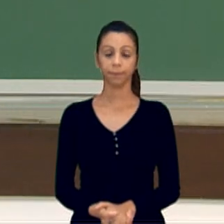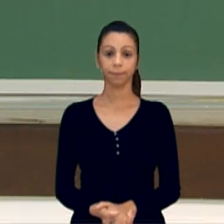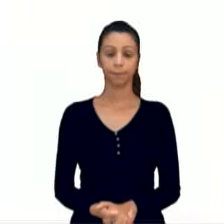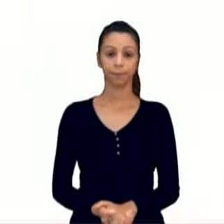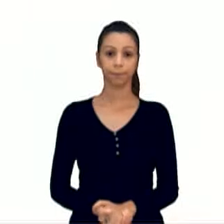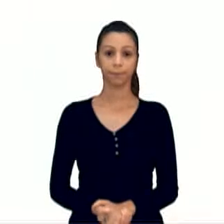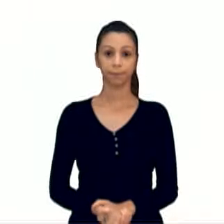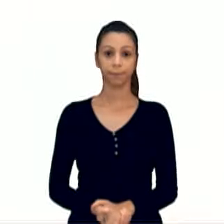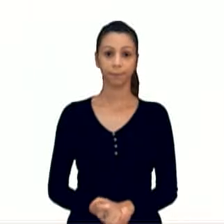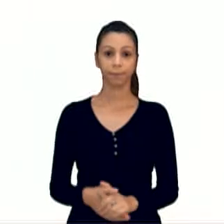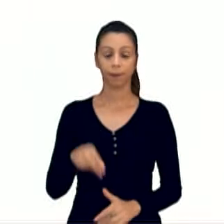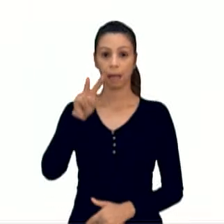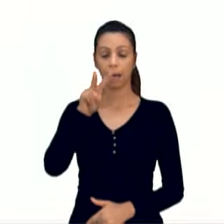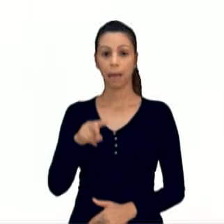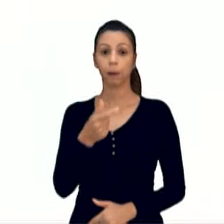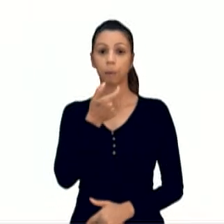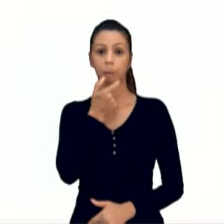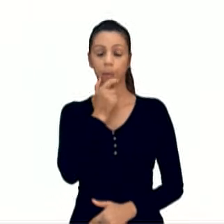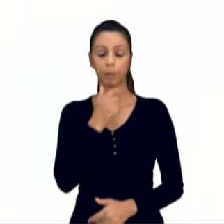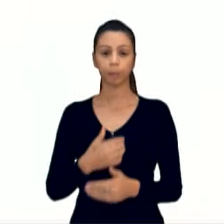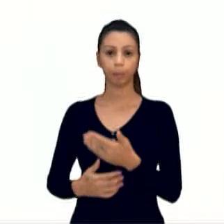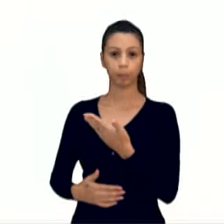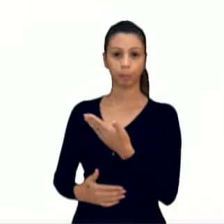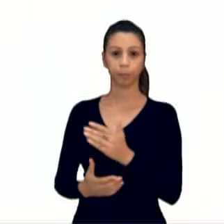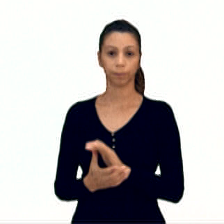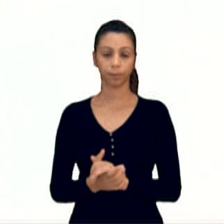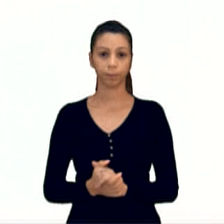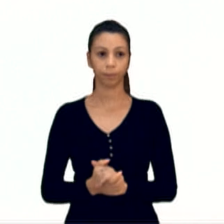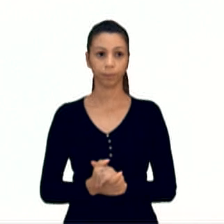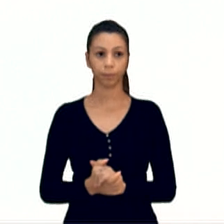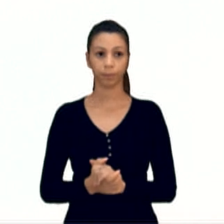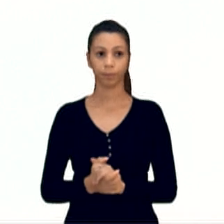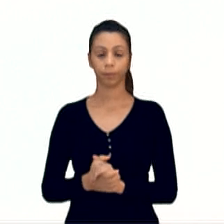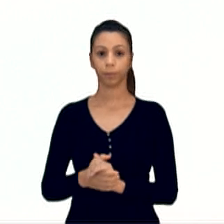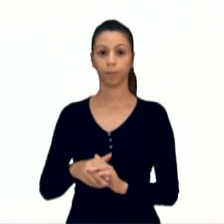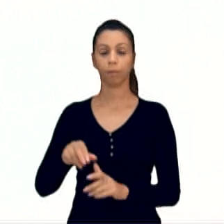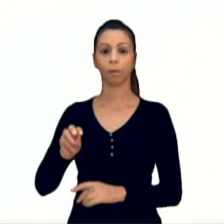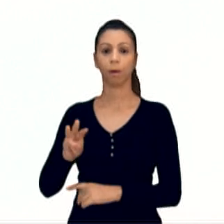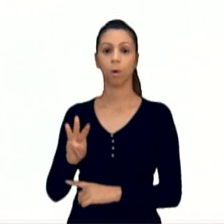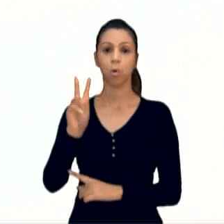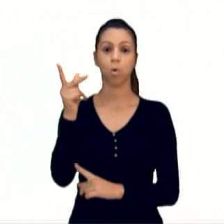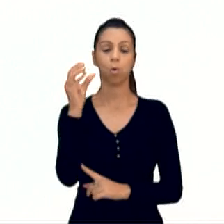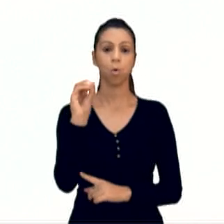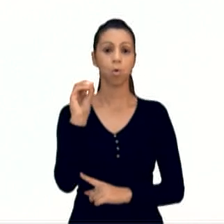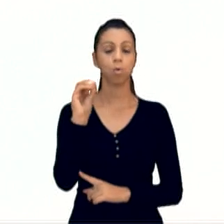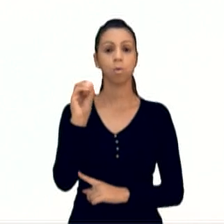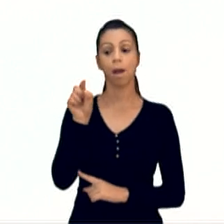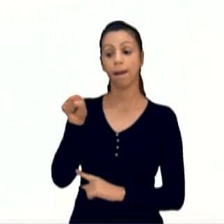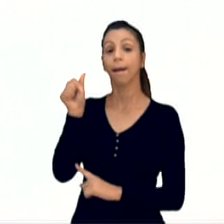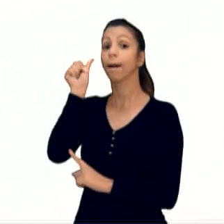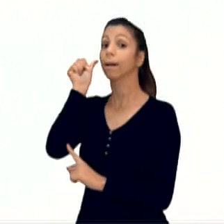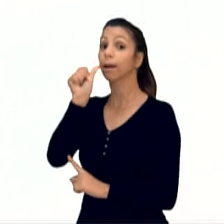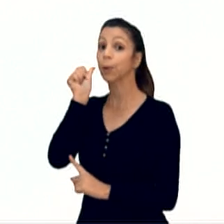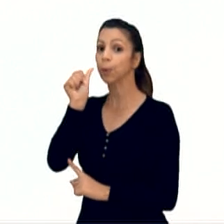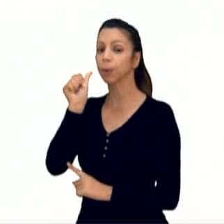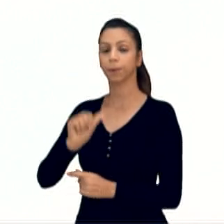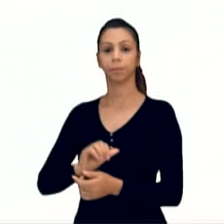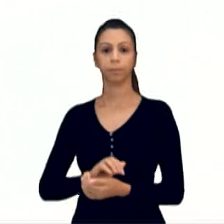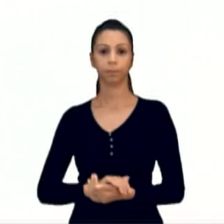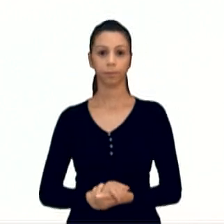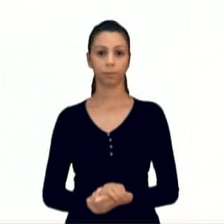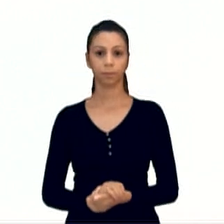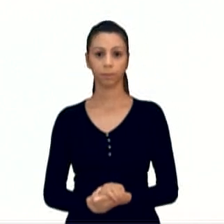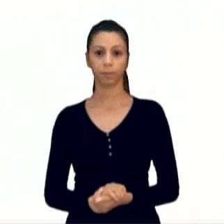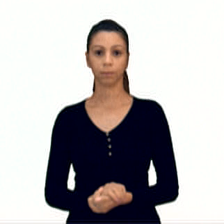let's check. Who se refere a garota, the girl. Então, nós usamos o who. Number